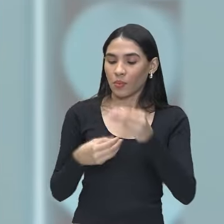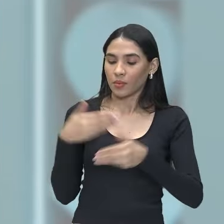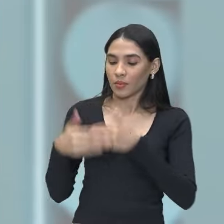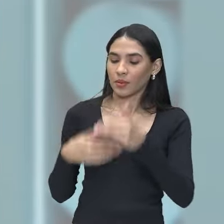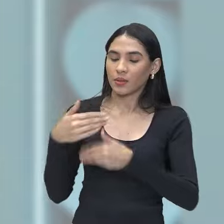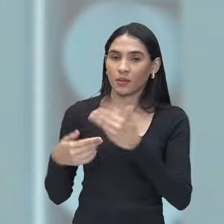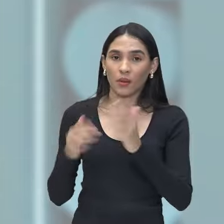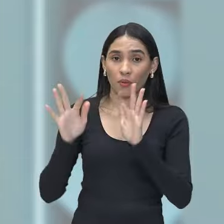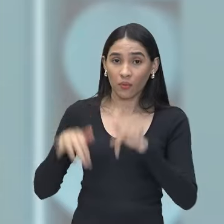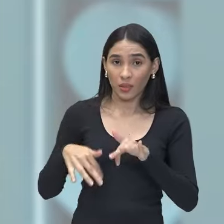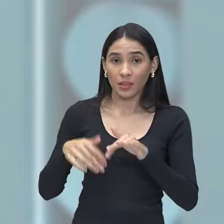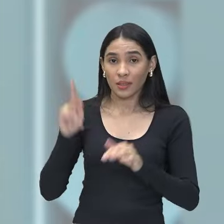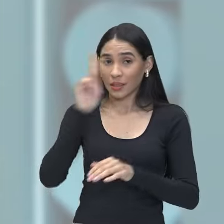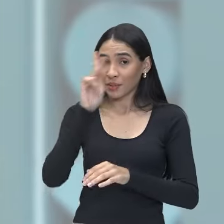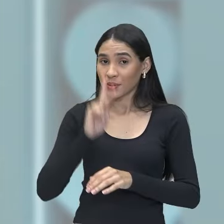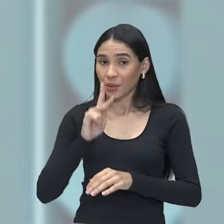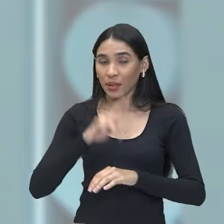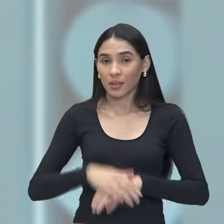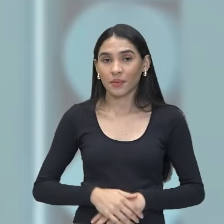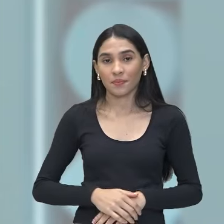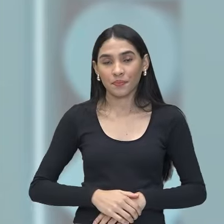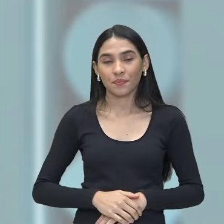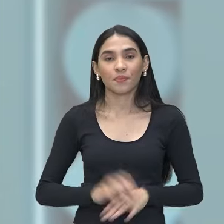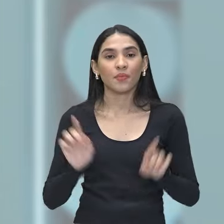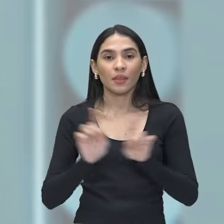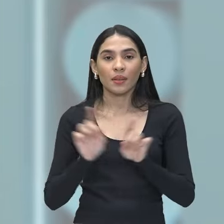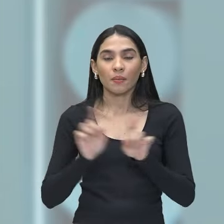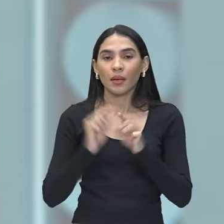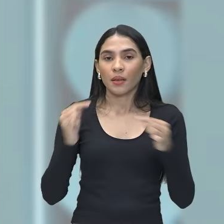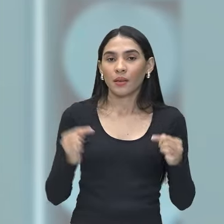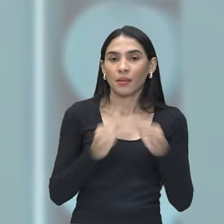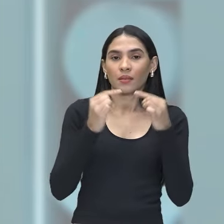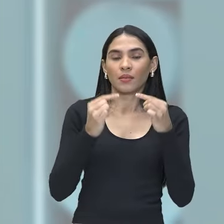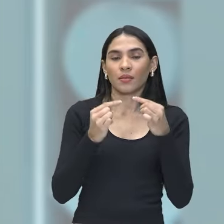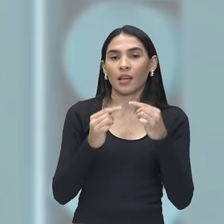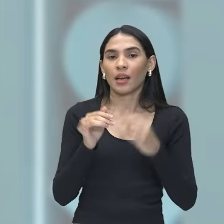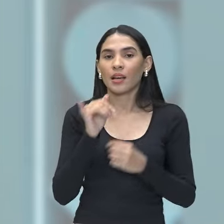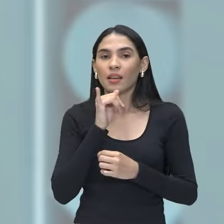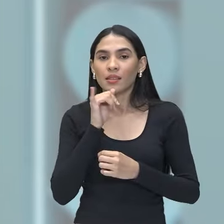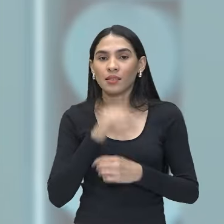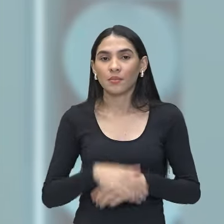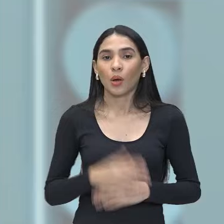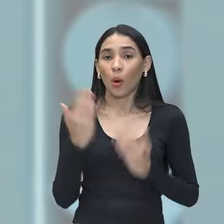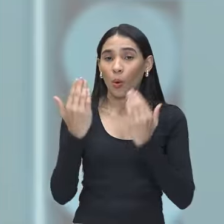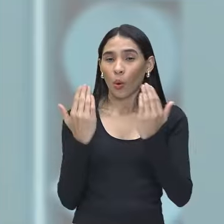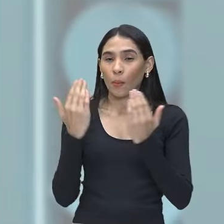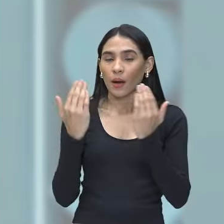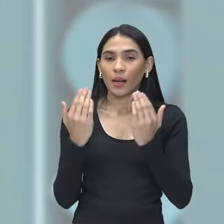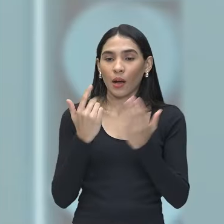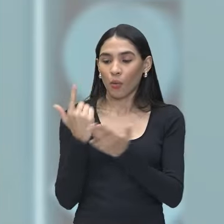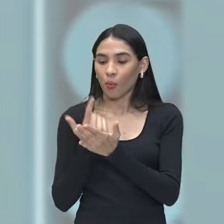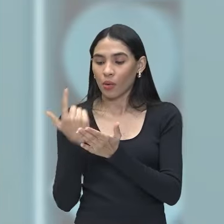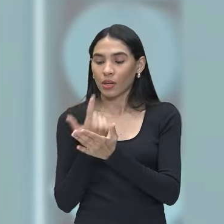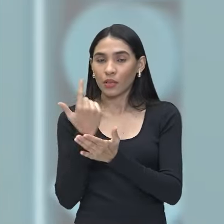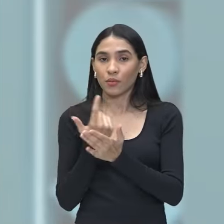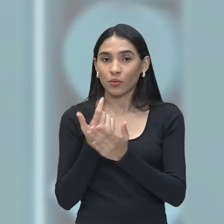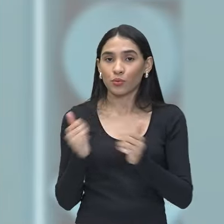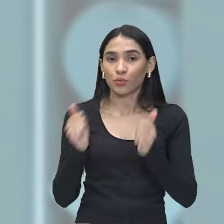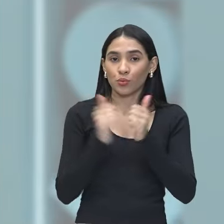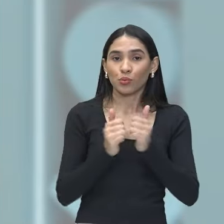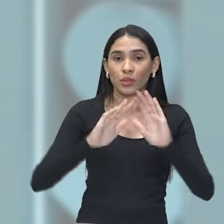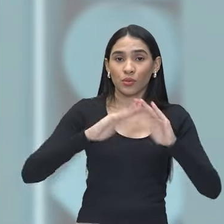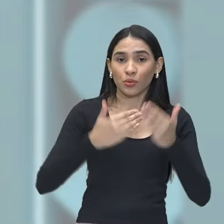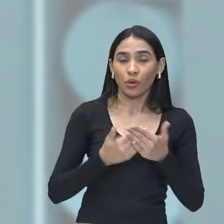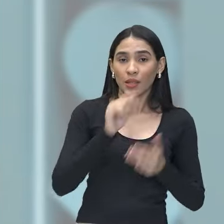fim da narrativa. Ou ainda, associar o cortiço com a escola literária da qual ele faz